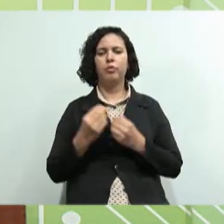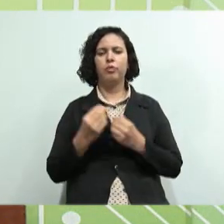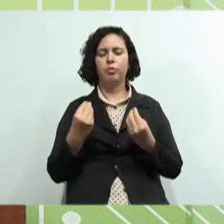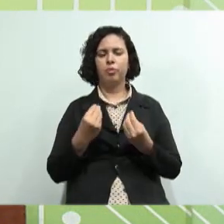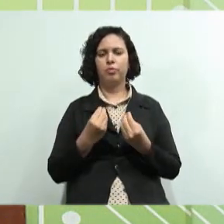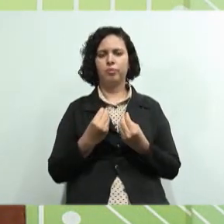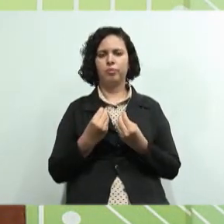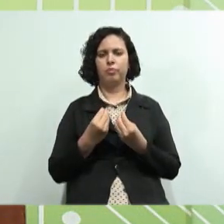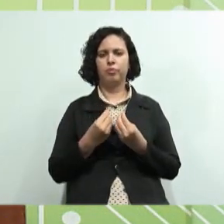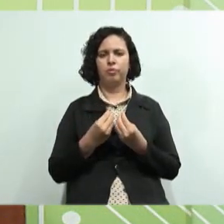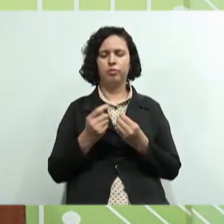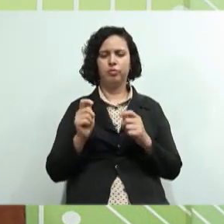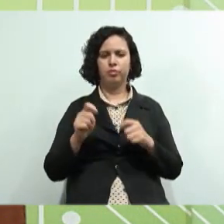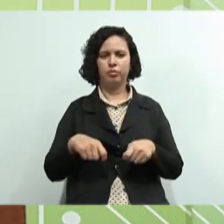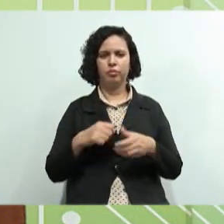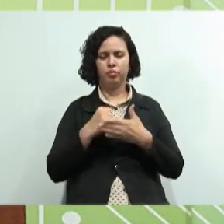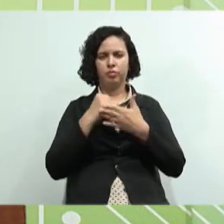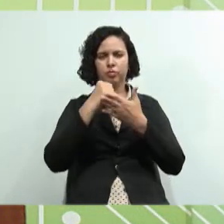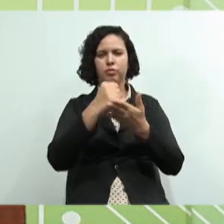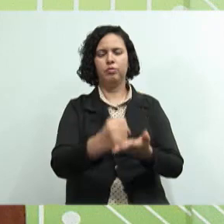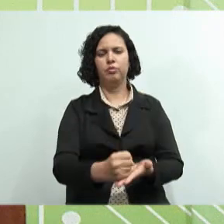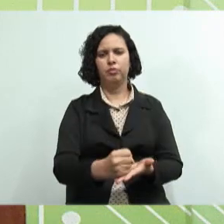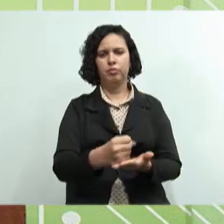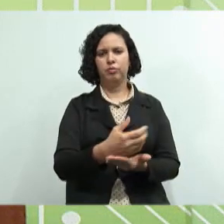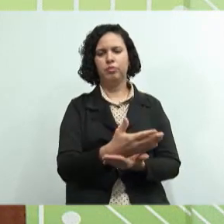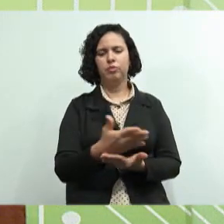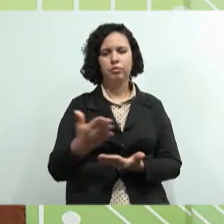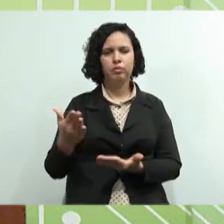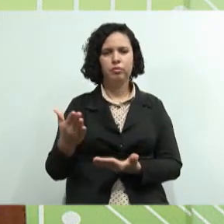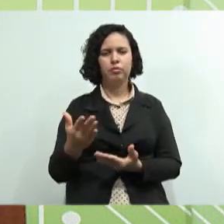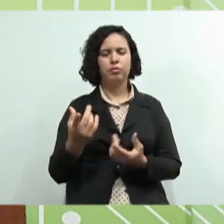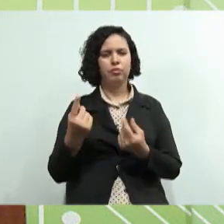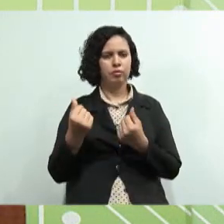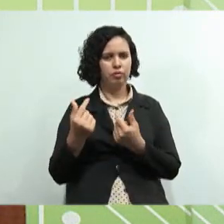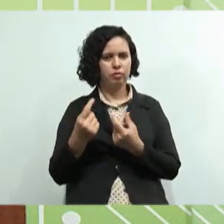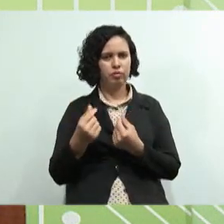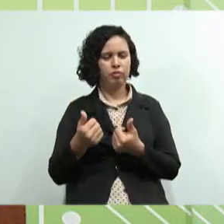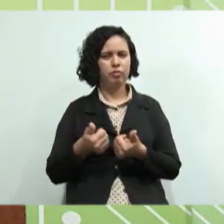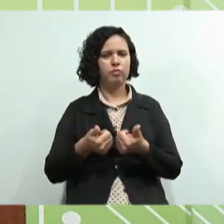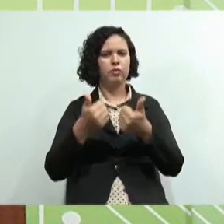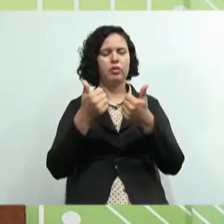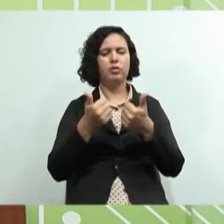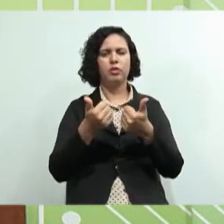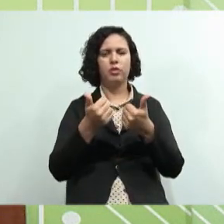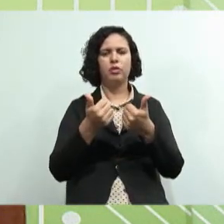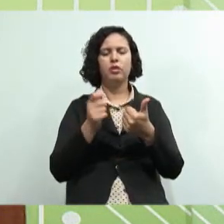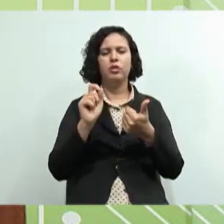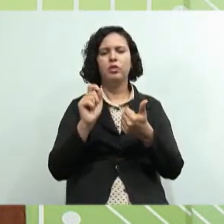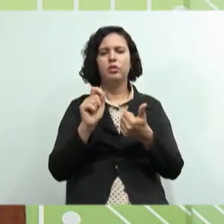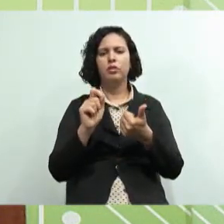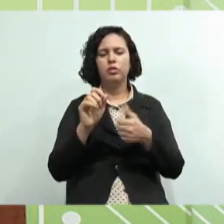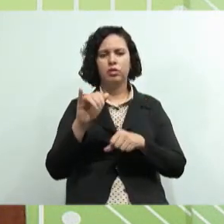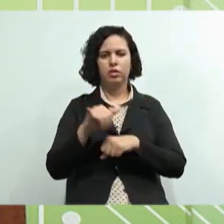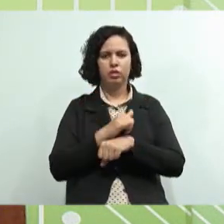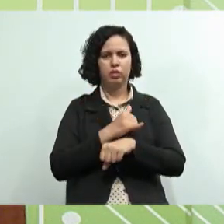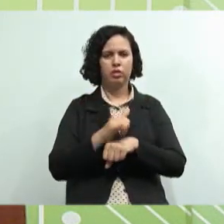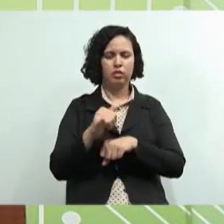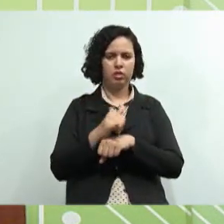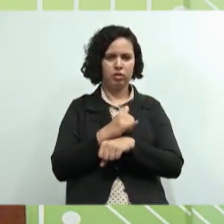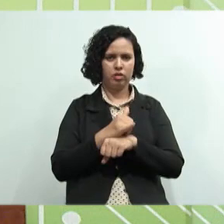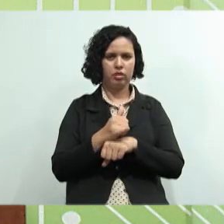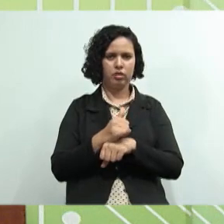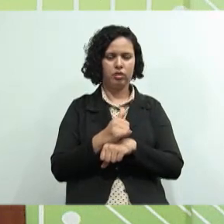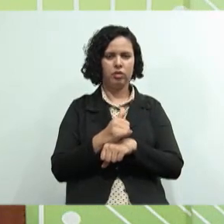cooperativa poderia ser uma fonte viável de mais recursos e de melhores estratégias para ter um rendimento melhor dentro